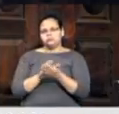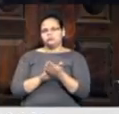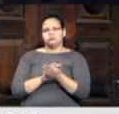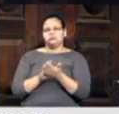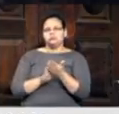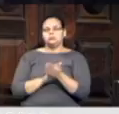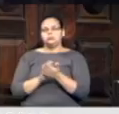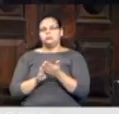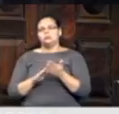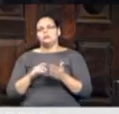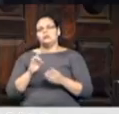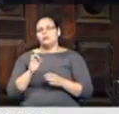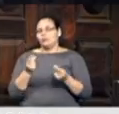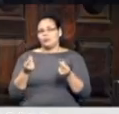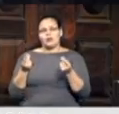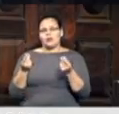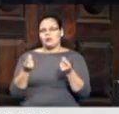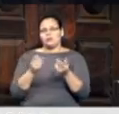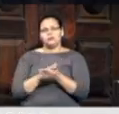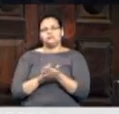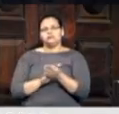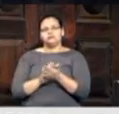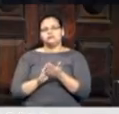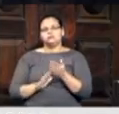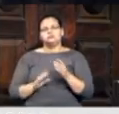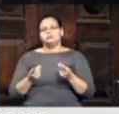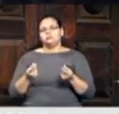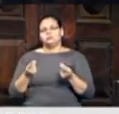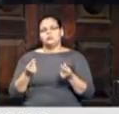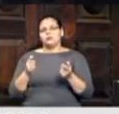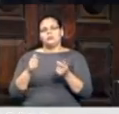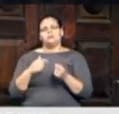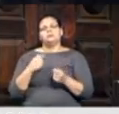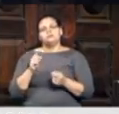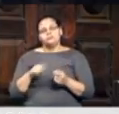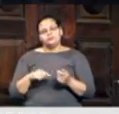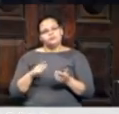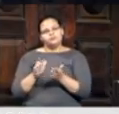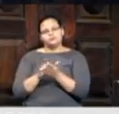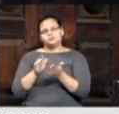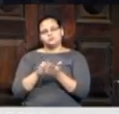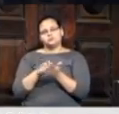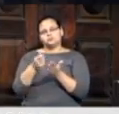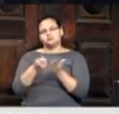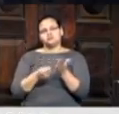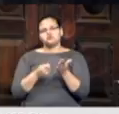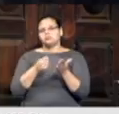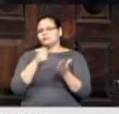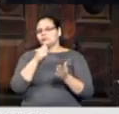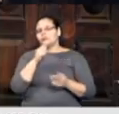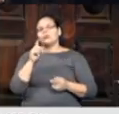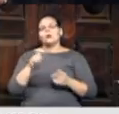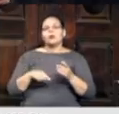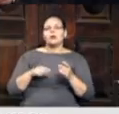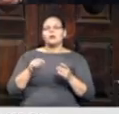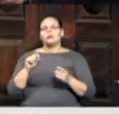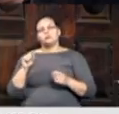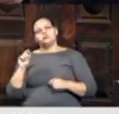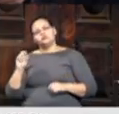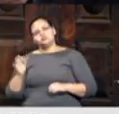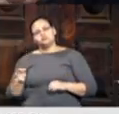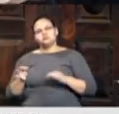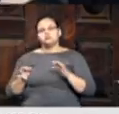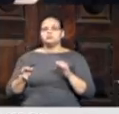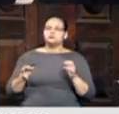forma. Nada aparece de papel passado para afirmar que é isso ou aquilo o